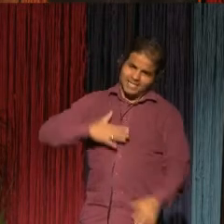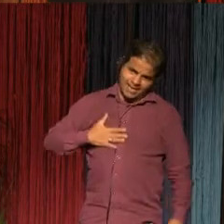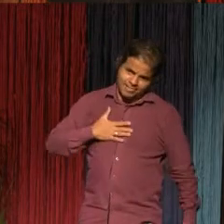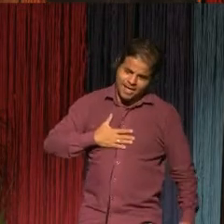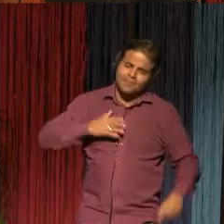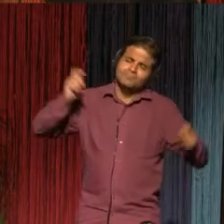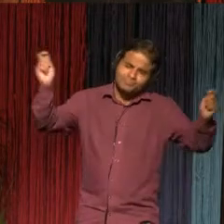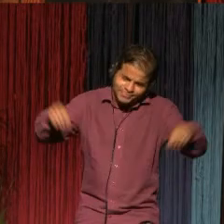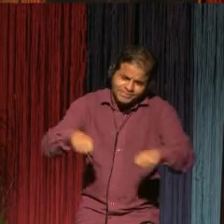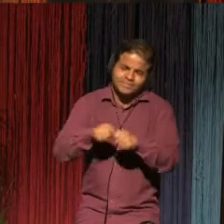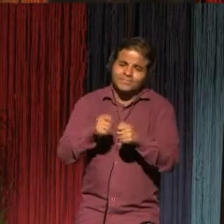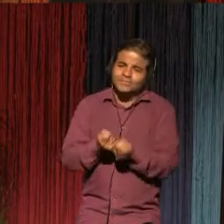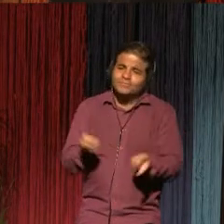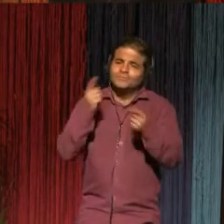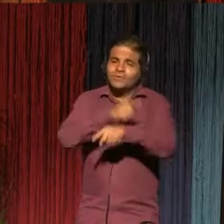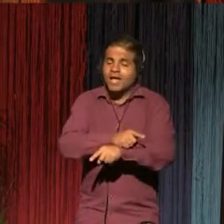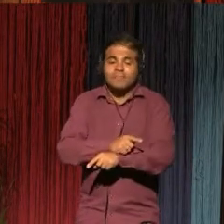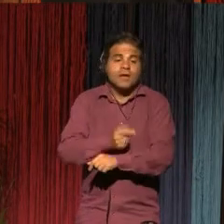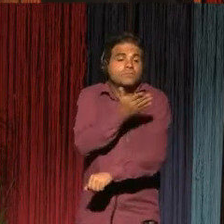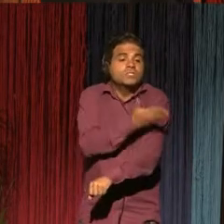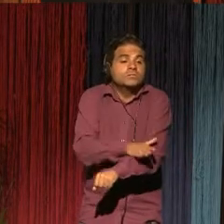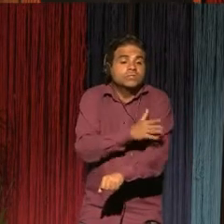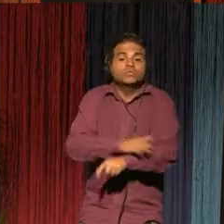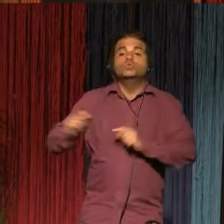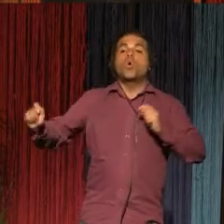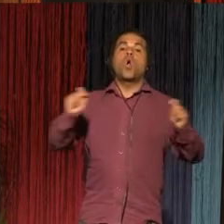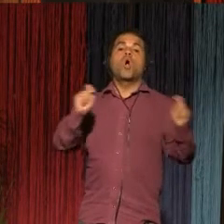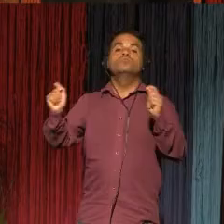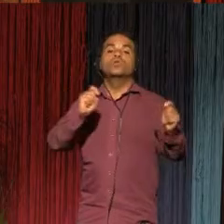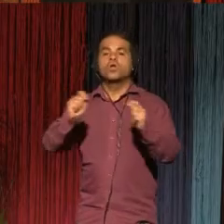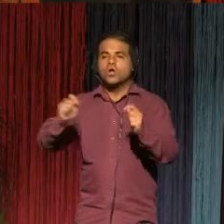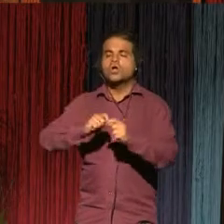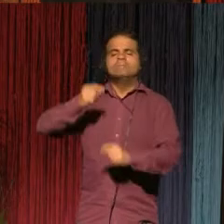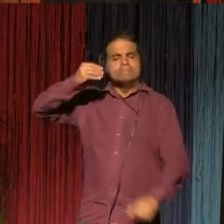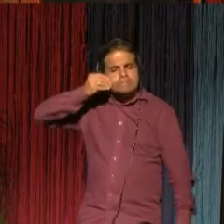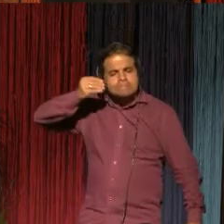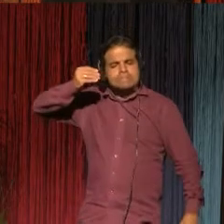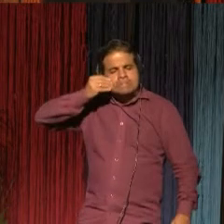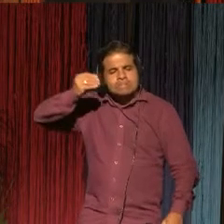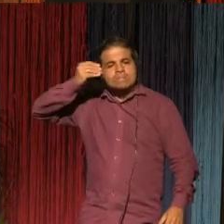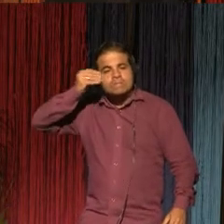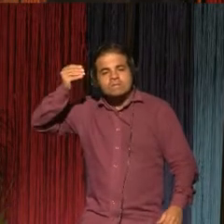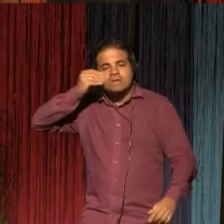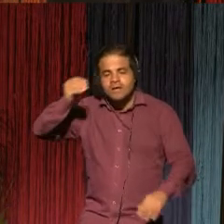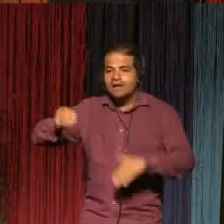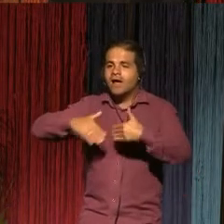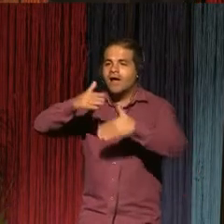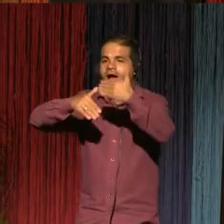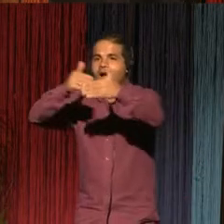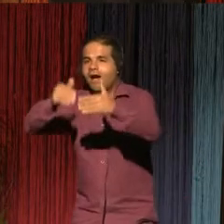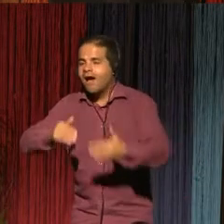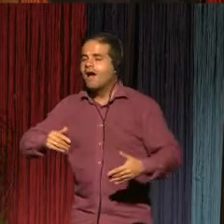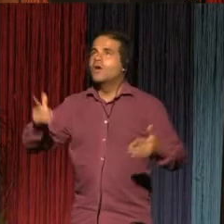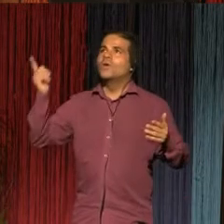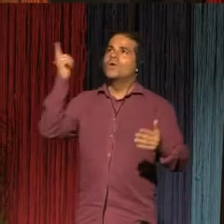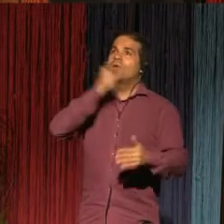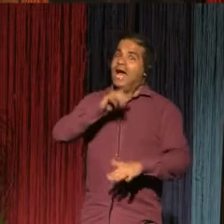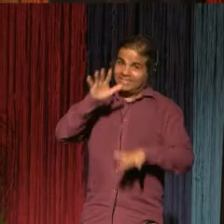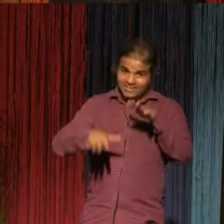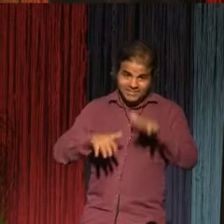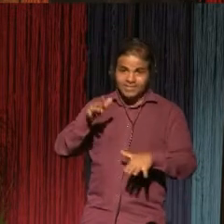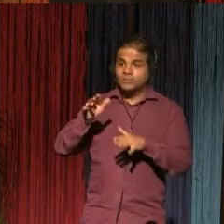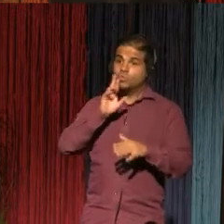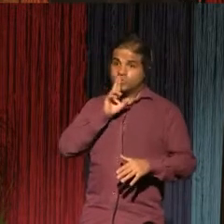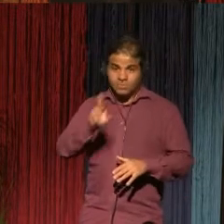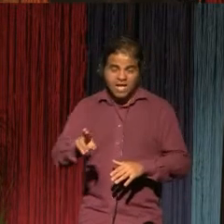poderia estar fazendo. Só que você exercita o autocontrole de continuar tentando, embora a recompensa leve muito tempo para